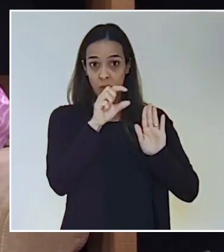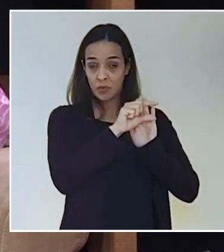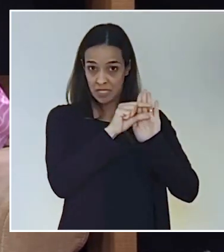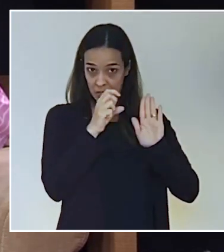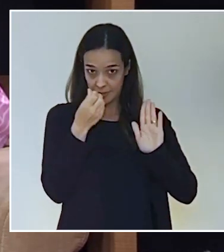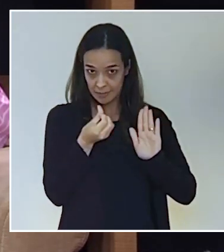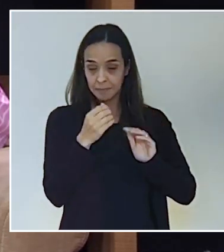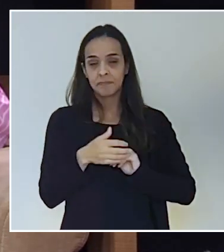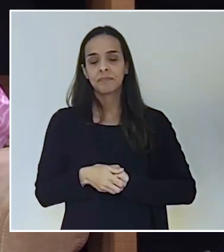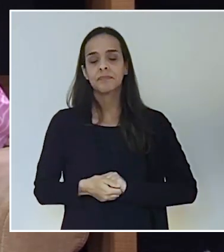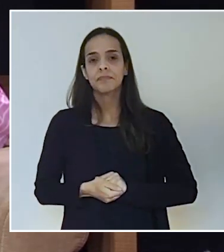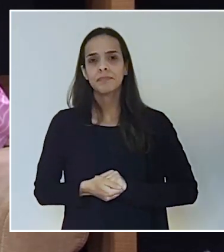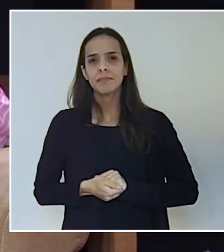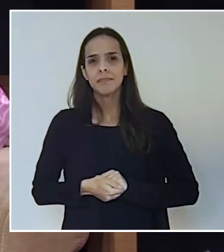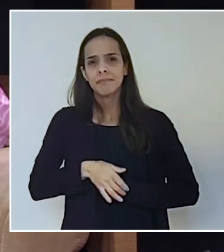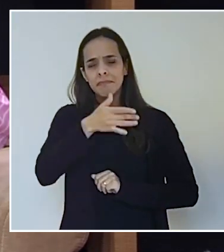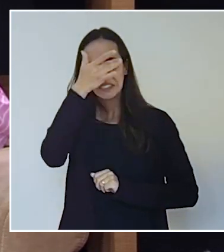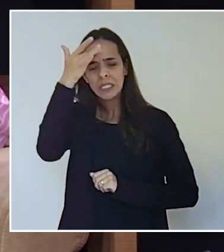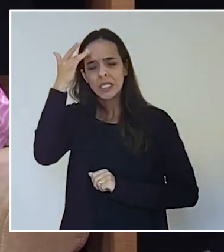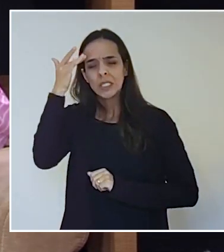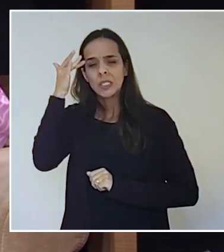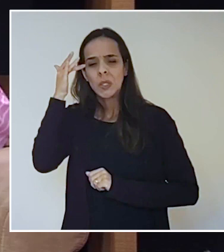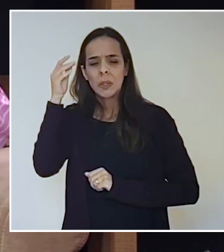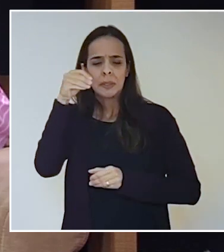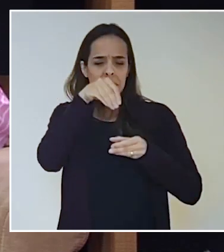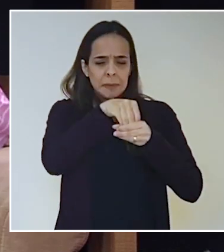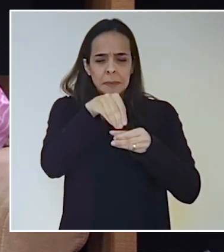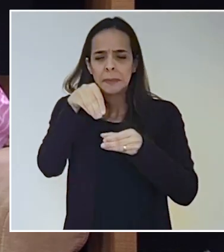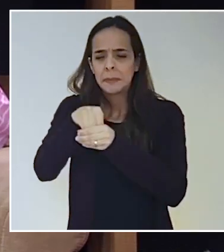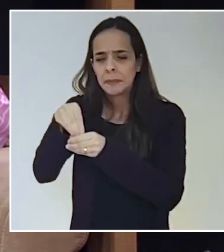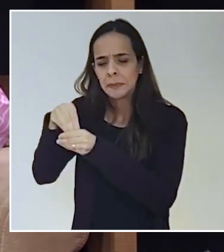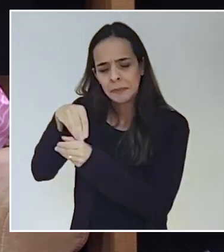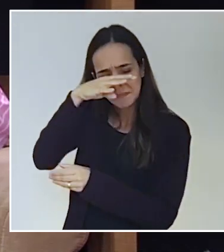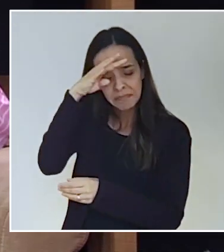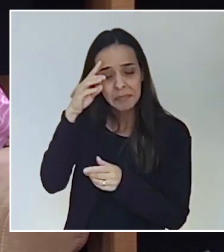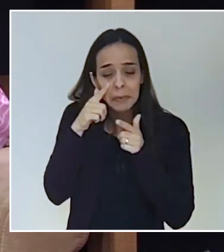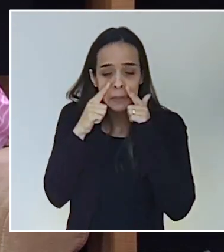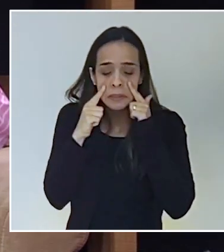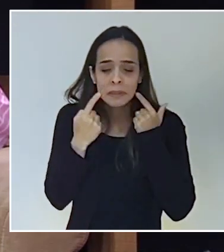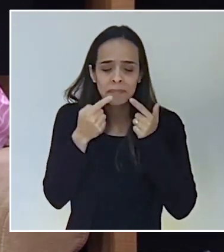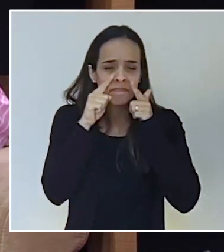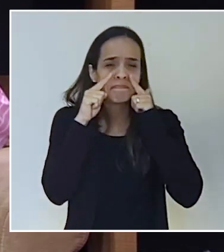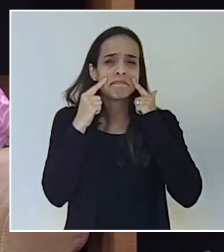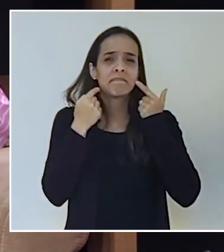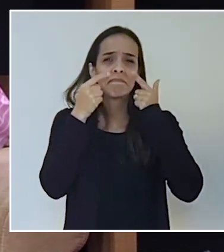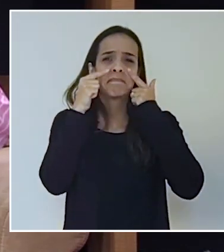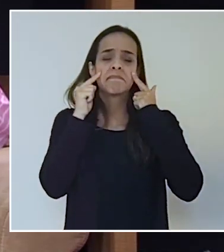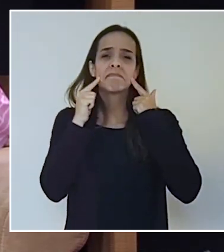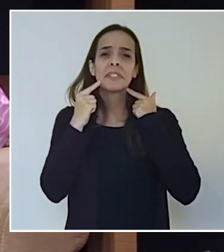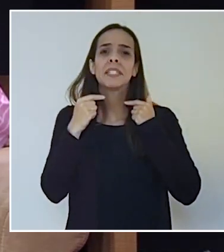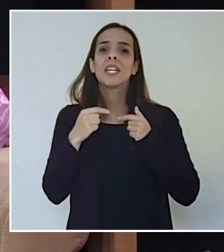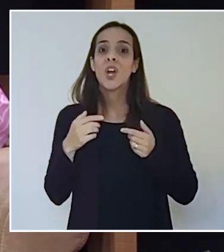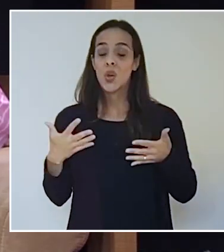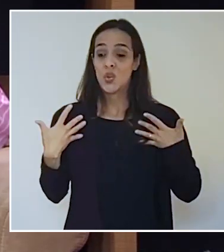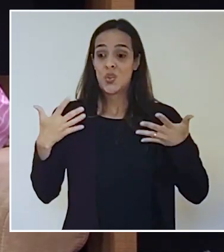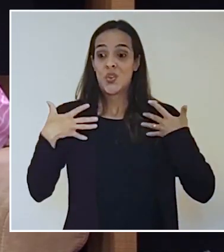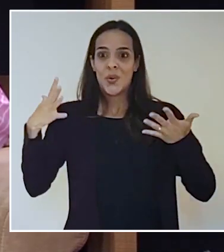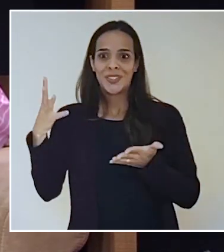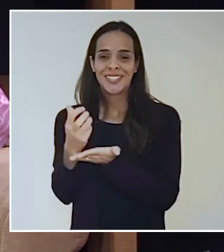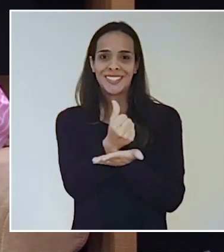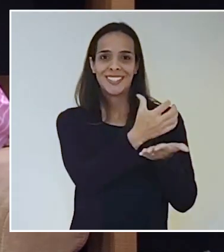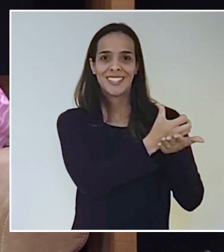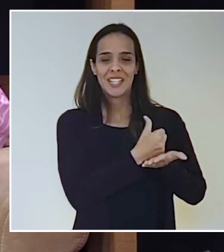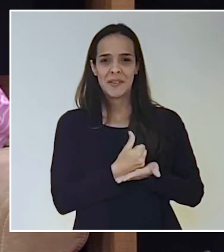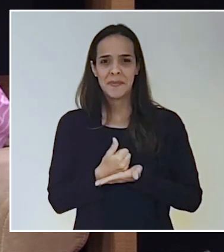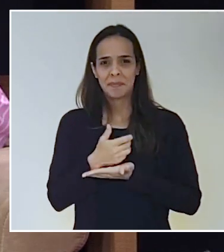semeiam, com júbilo ceifarão. Quem sai andando e chorando enquanto semeia, voltará com